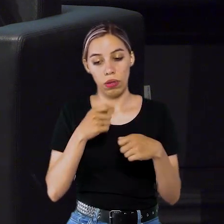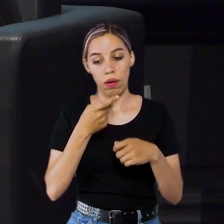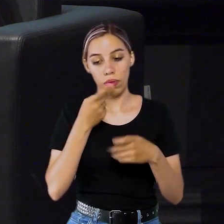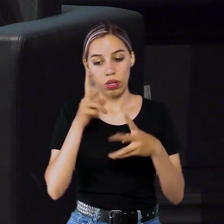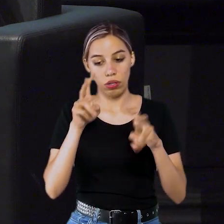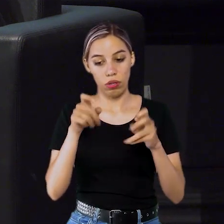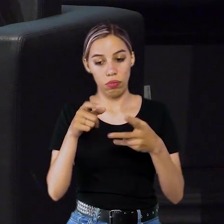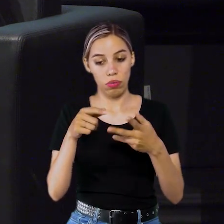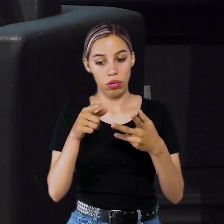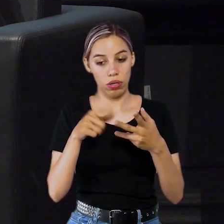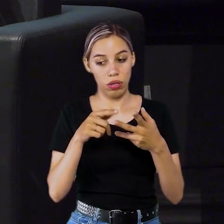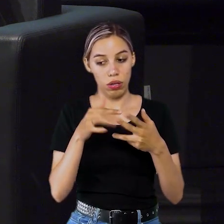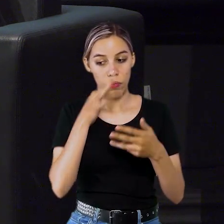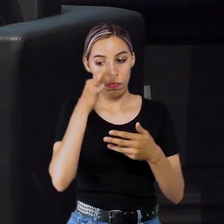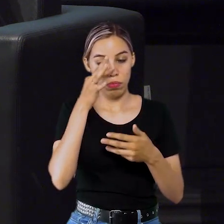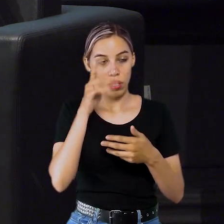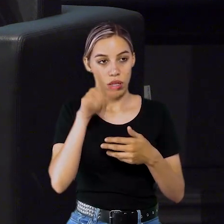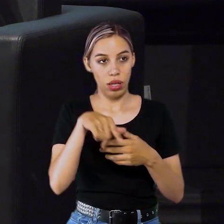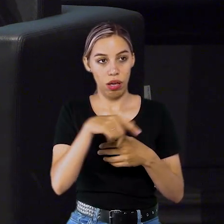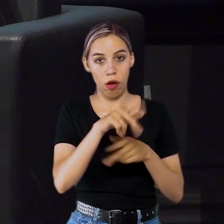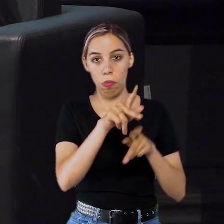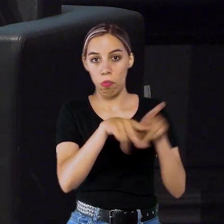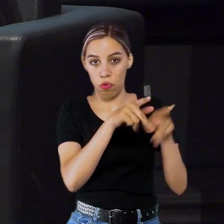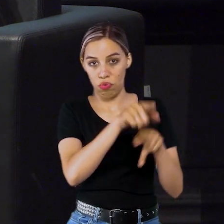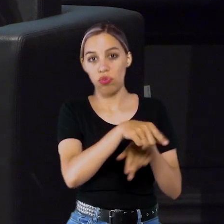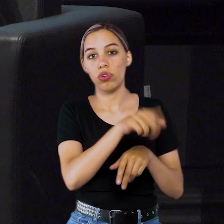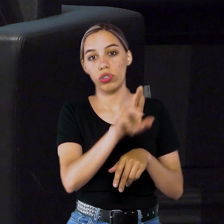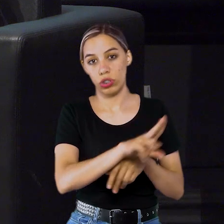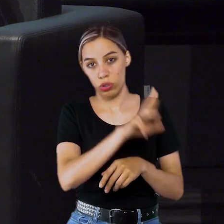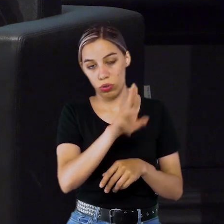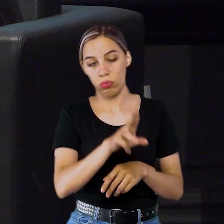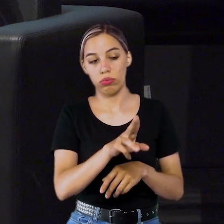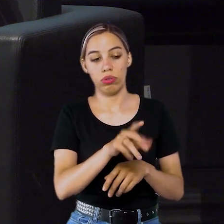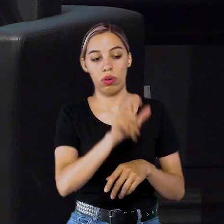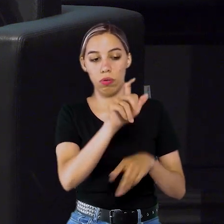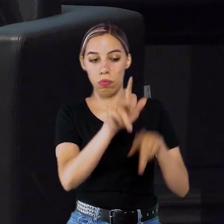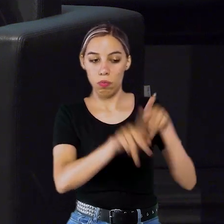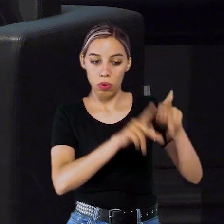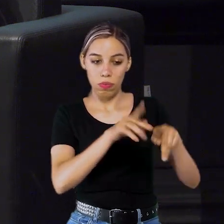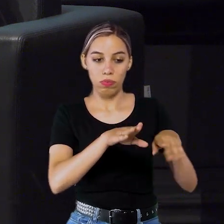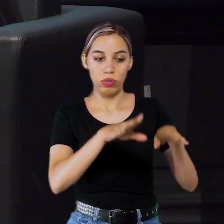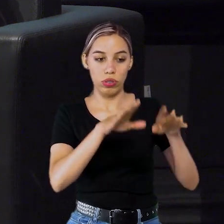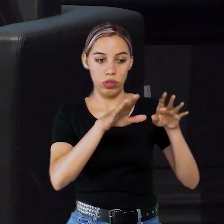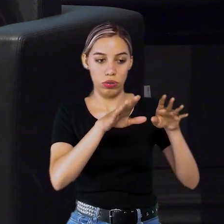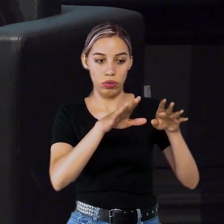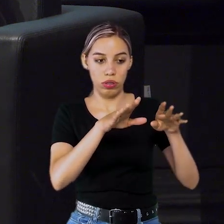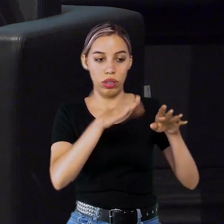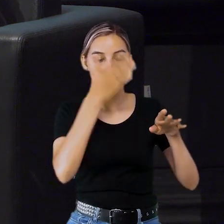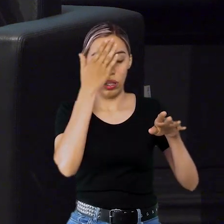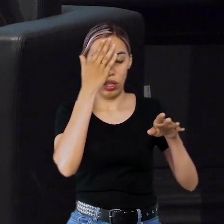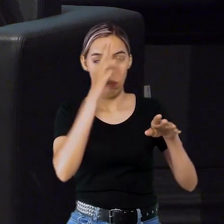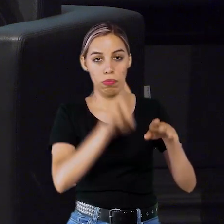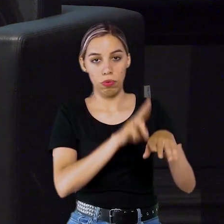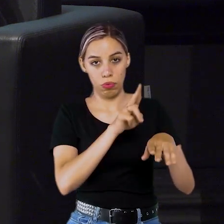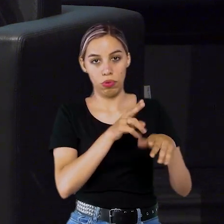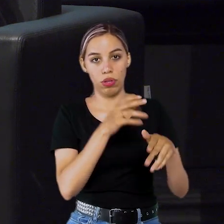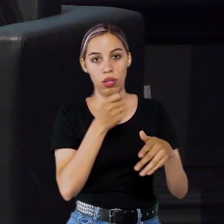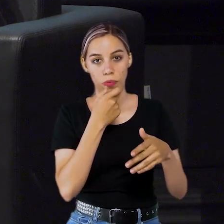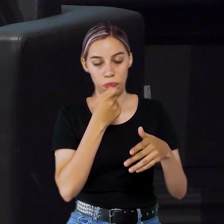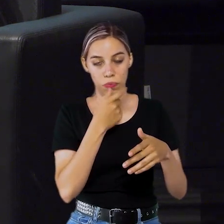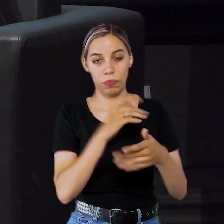povo que tem essa planta como sagrada, tem essa medicina, né? Eles também